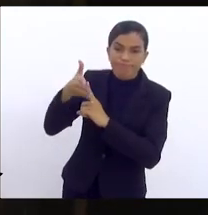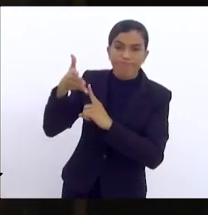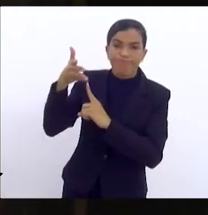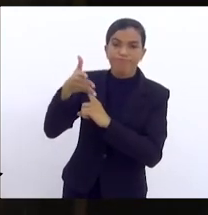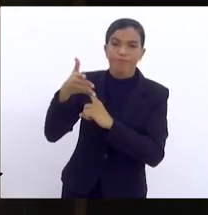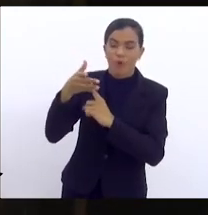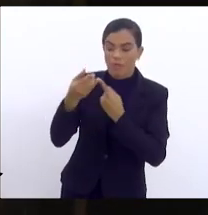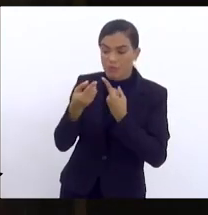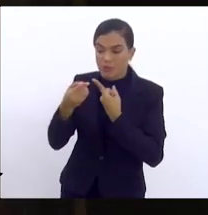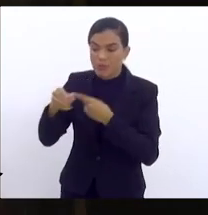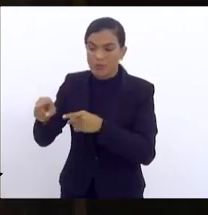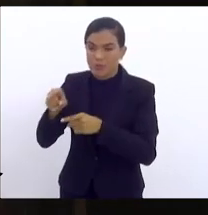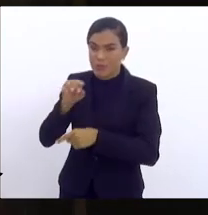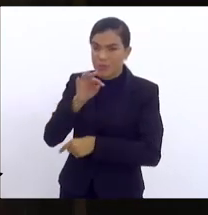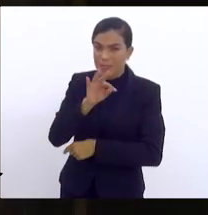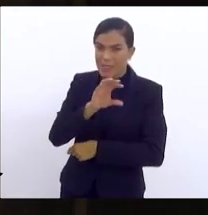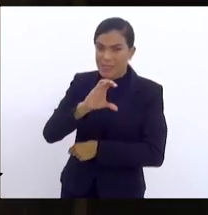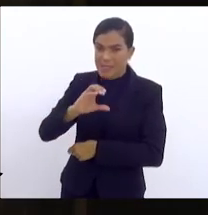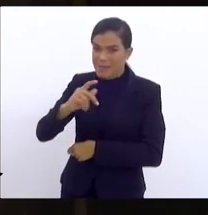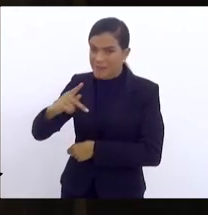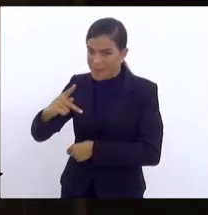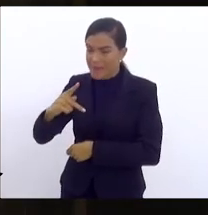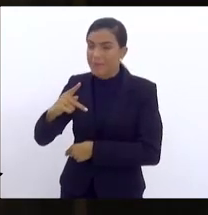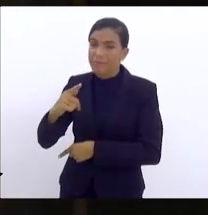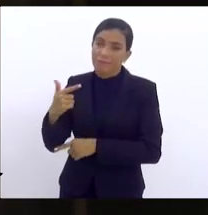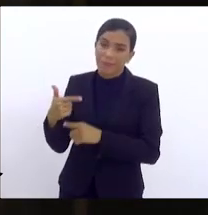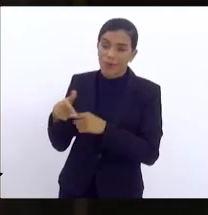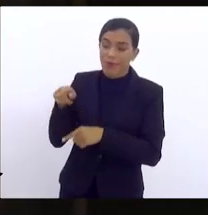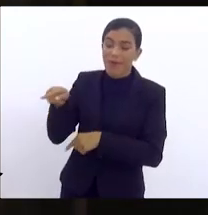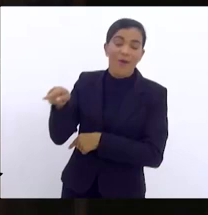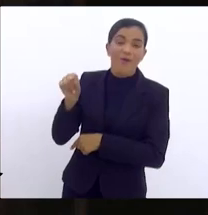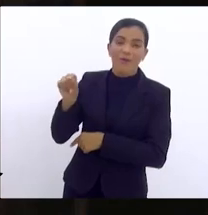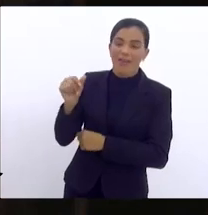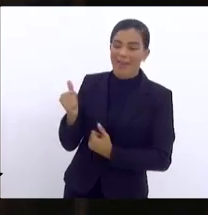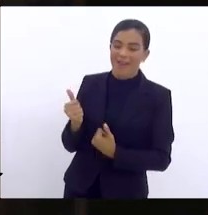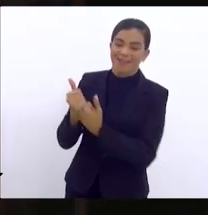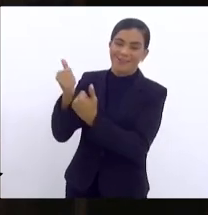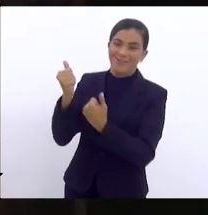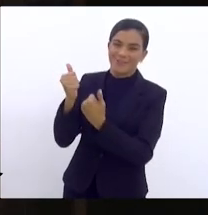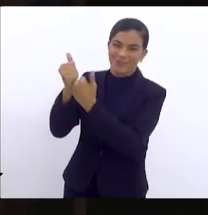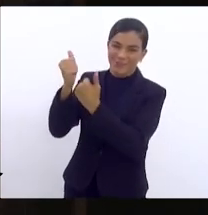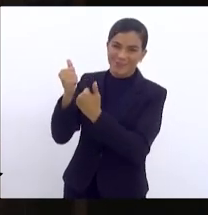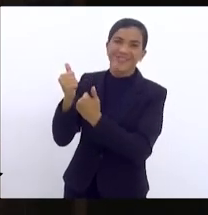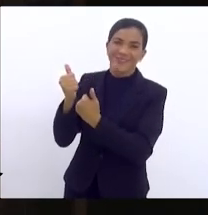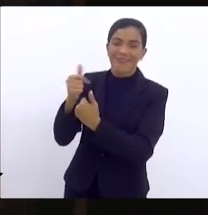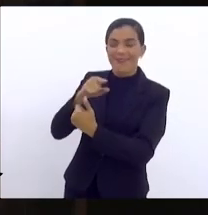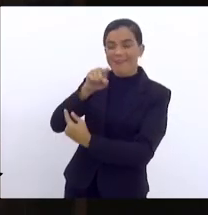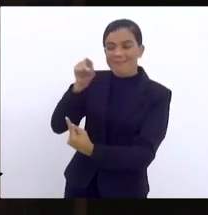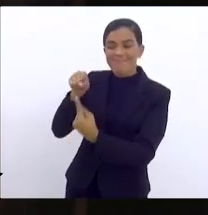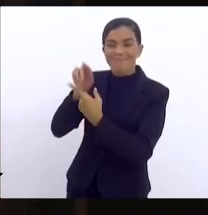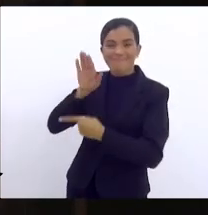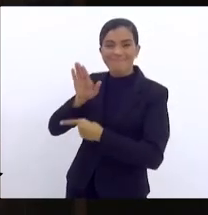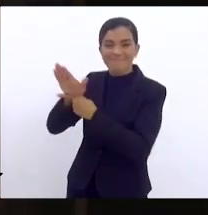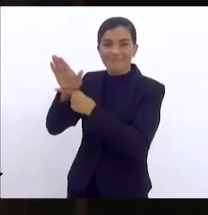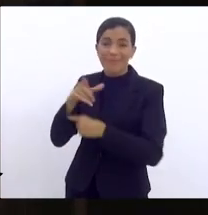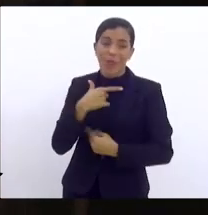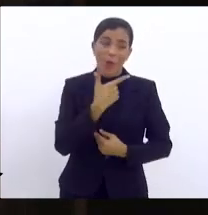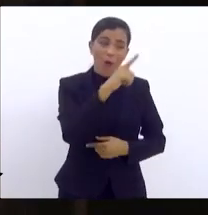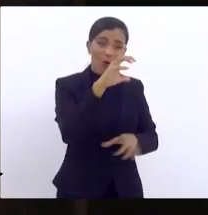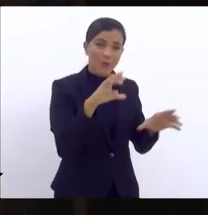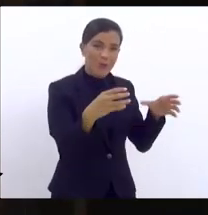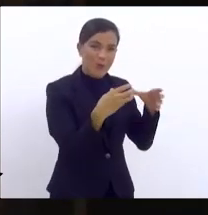terceiro comando porque eles são favoráveis a essa facção um outro grupo falando